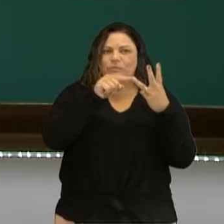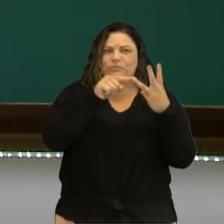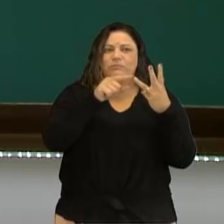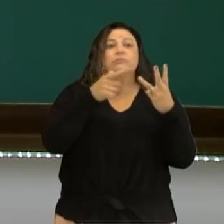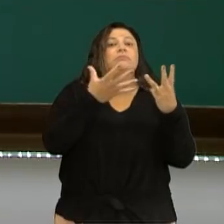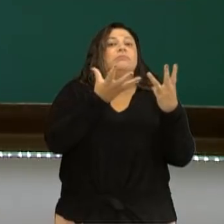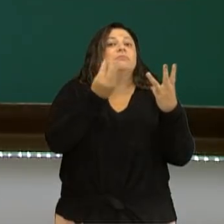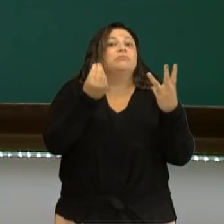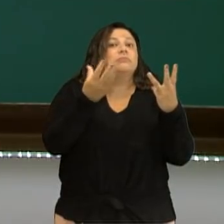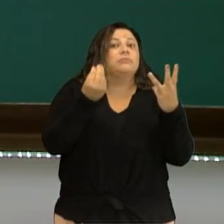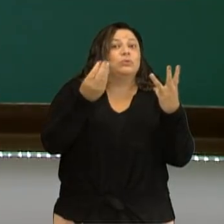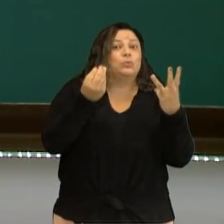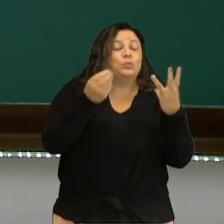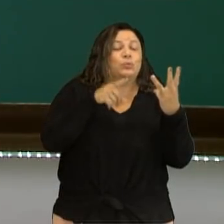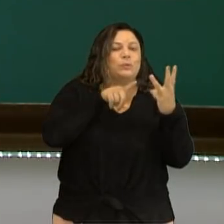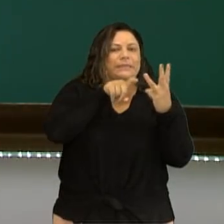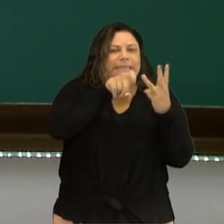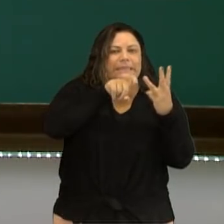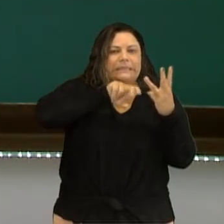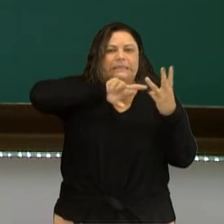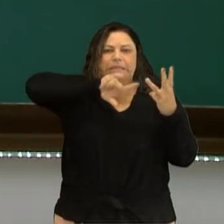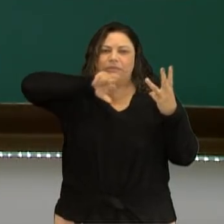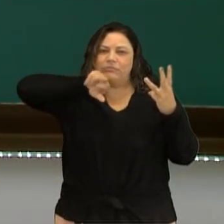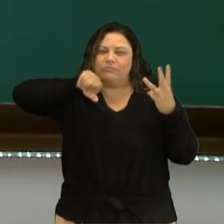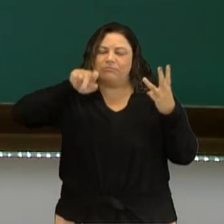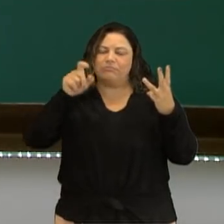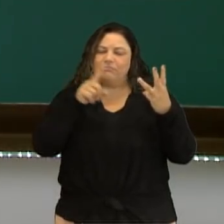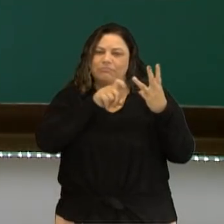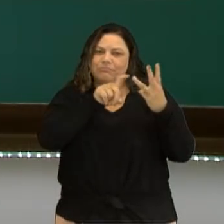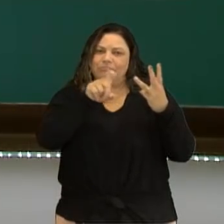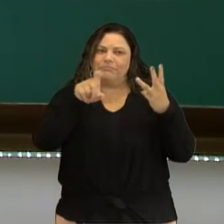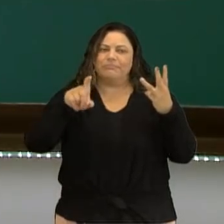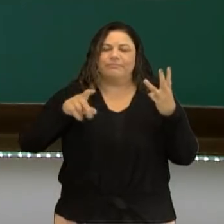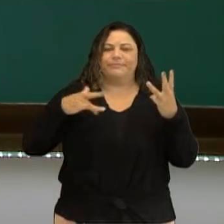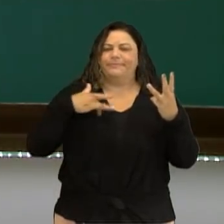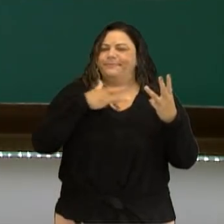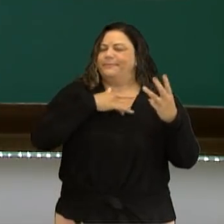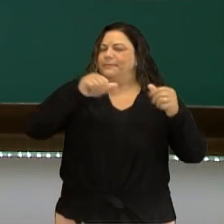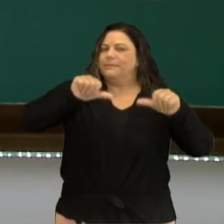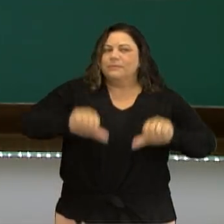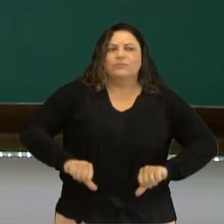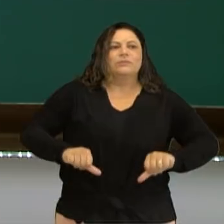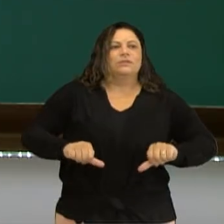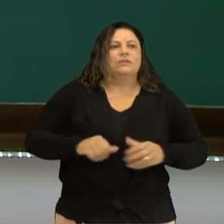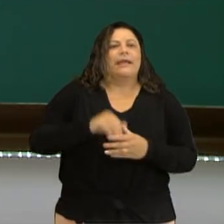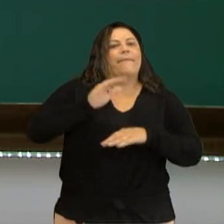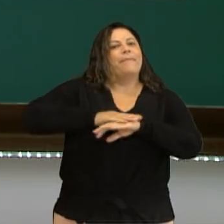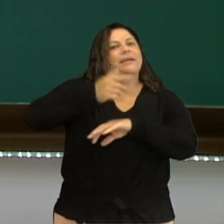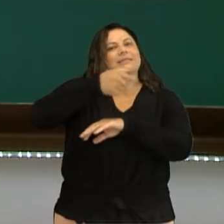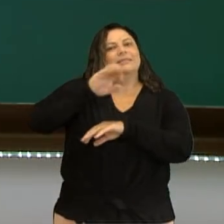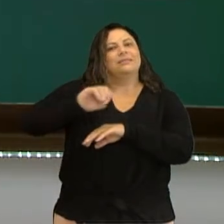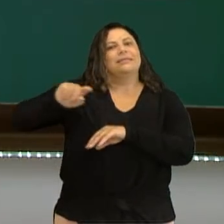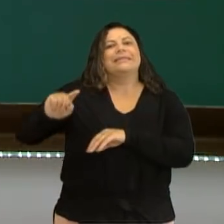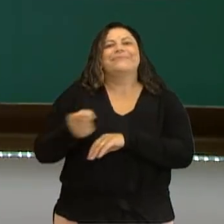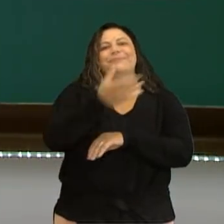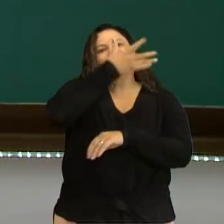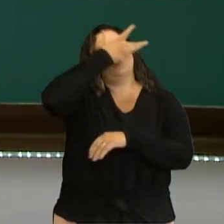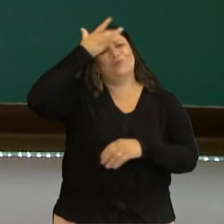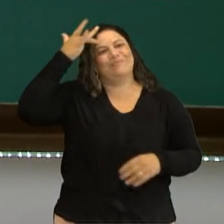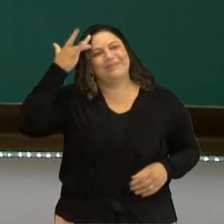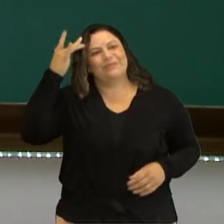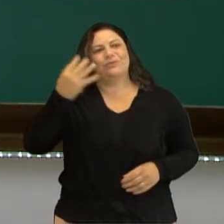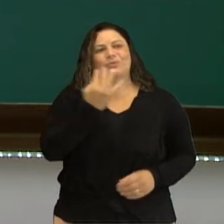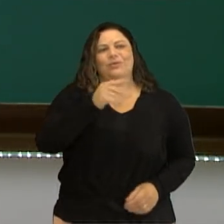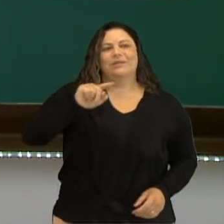grande quantidade desses organismos e vai afetar a nossa saúde. Atinge mais de 70 mil pessoas e 4,5